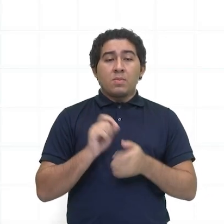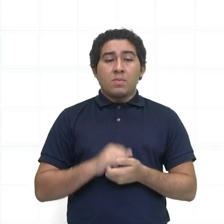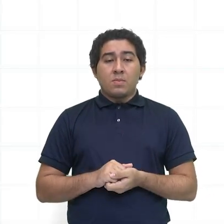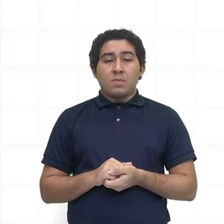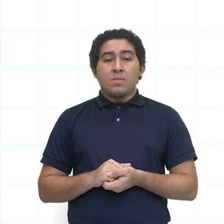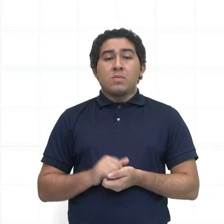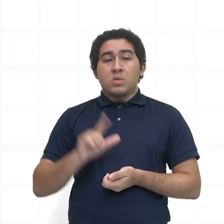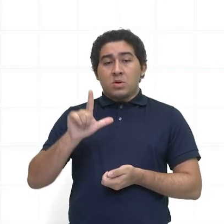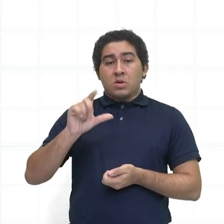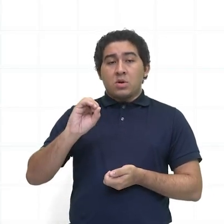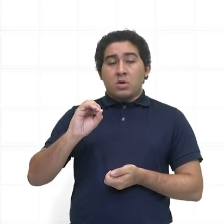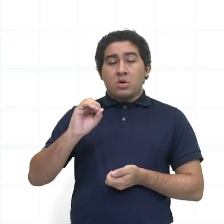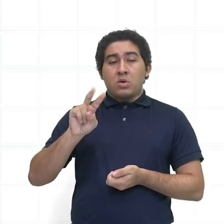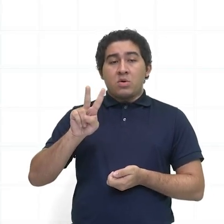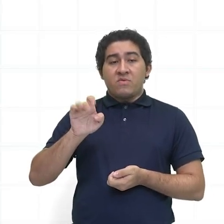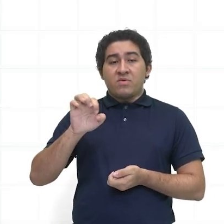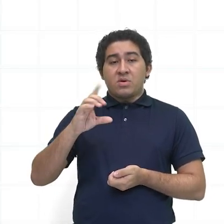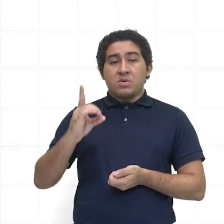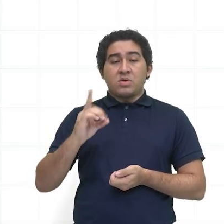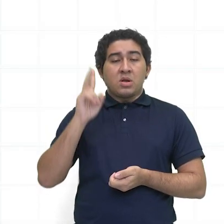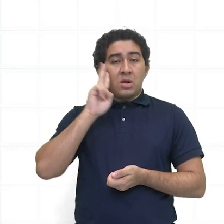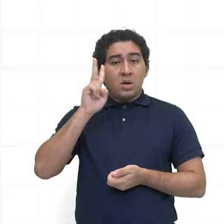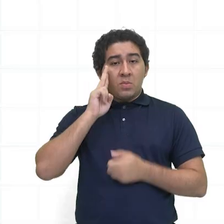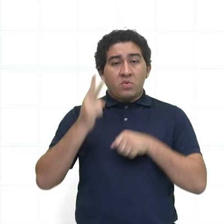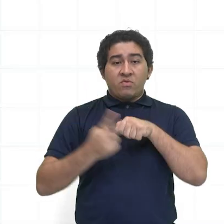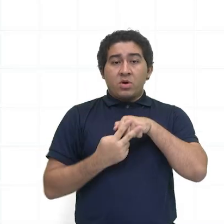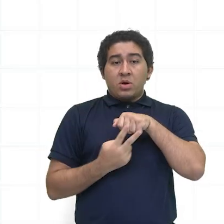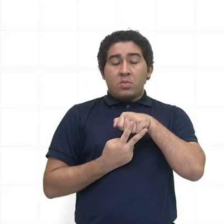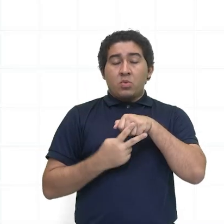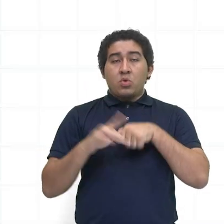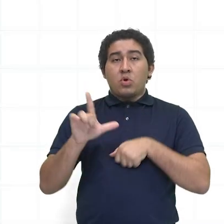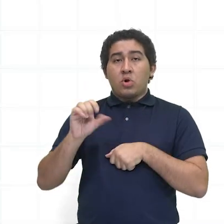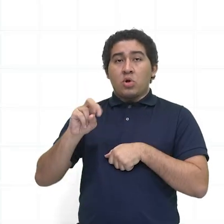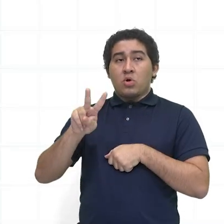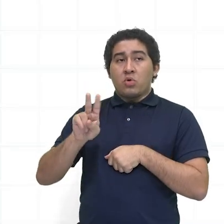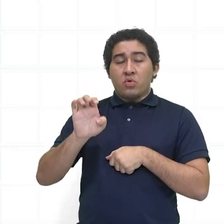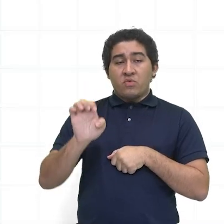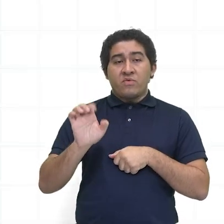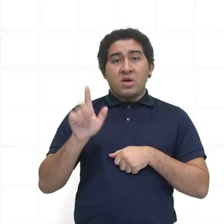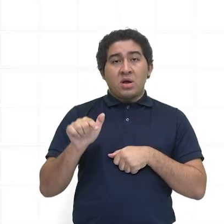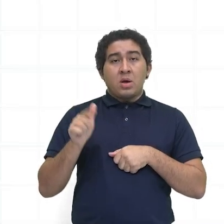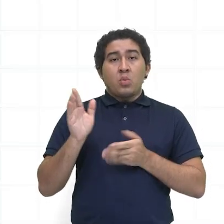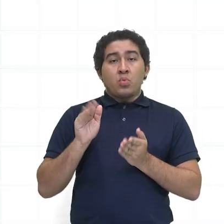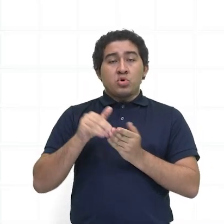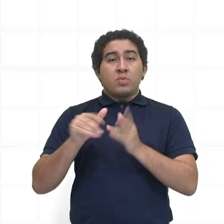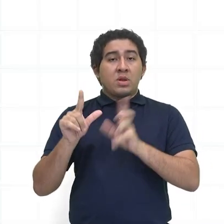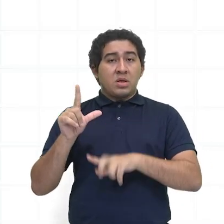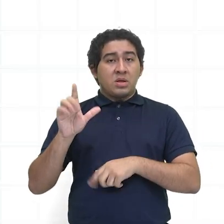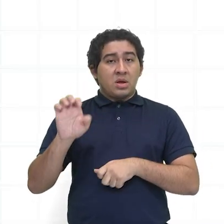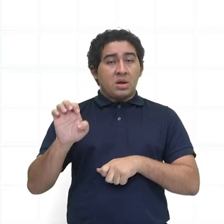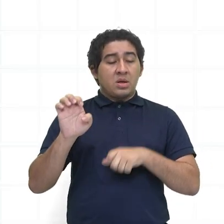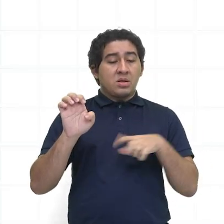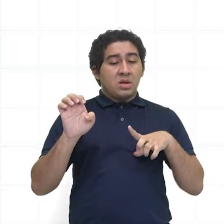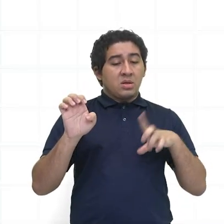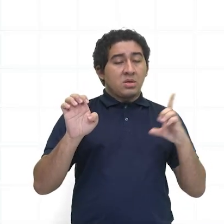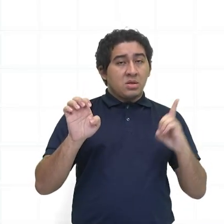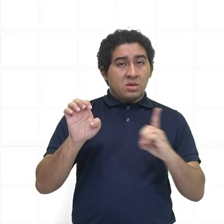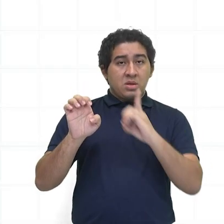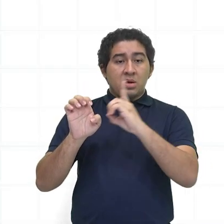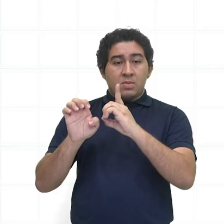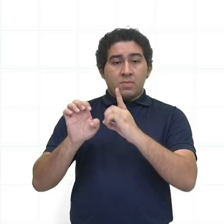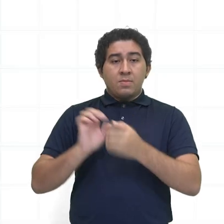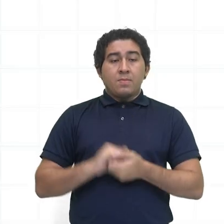verbo loved. Lembra aí que o verbo love, ele termina em e, eu acrescento apenas o d.